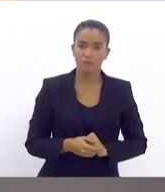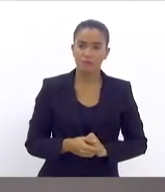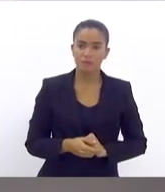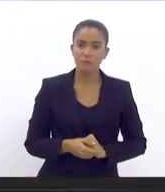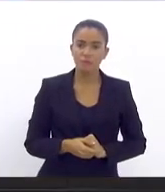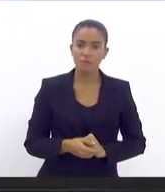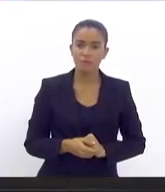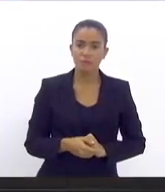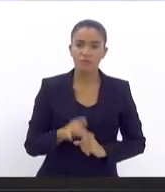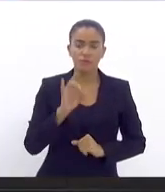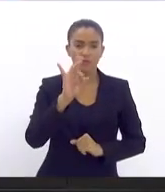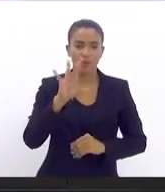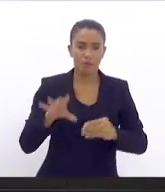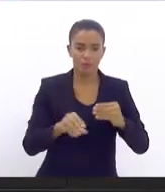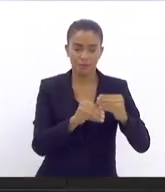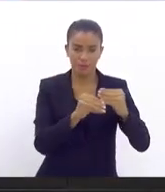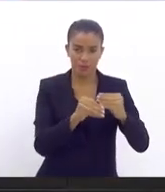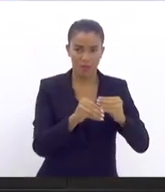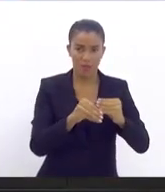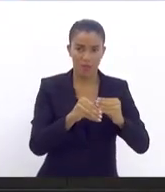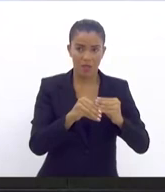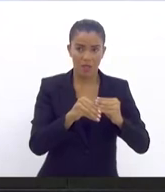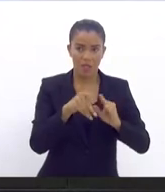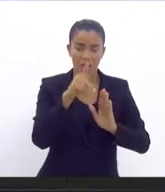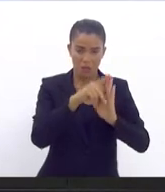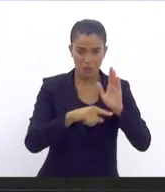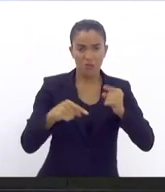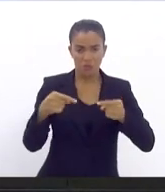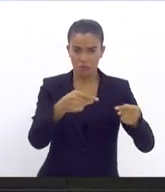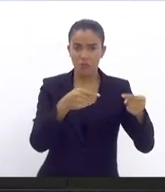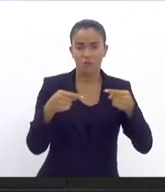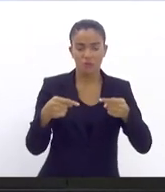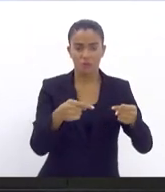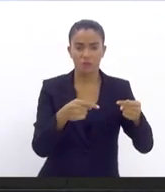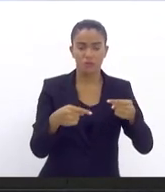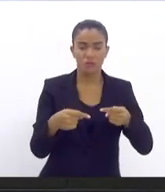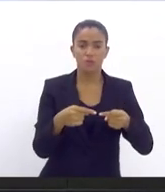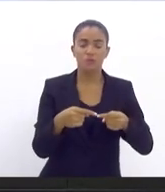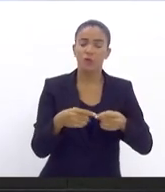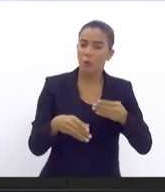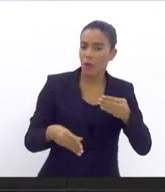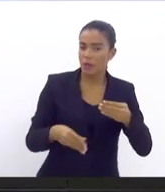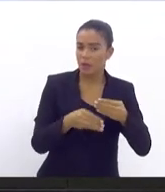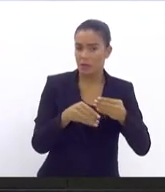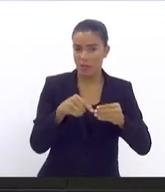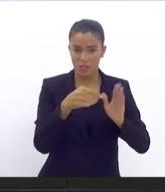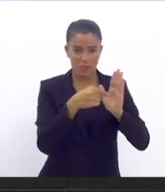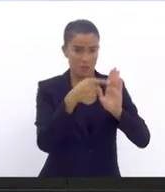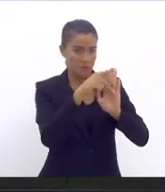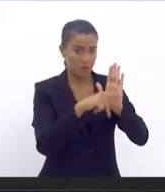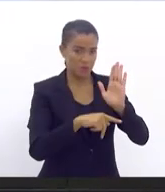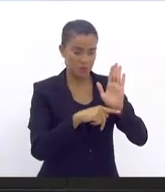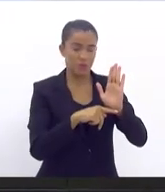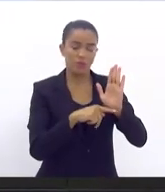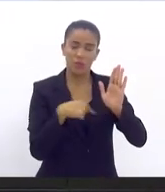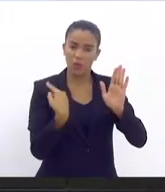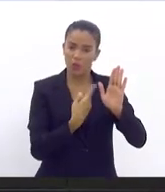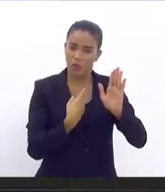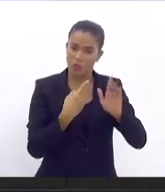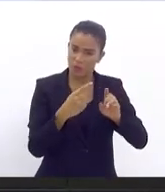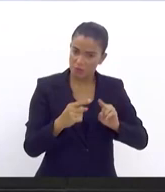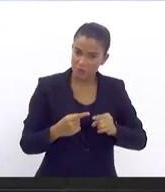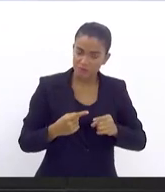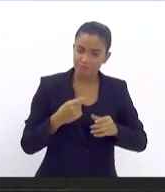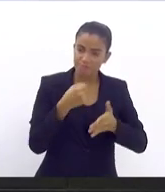Esse, só fazendo aqui um adendo, projeto em discussão. Fazendo um adendo, que esse projeto é o primeiro projeto que a gente está enfrentando aqui na